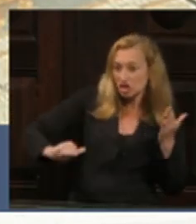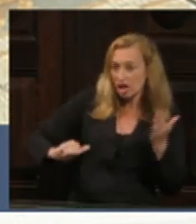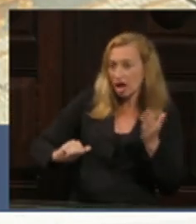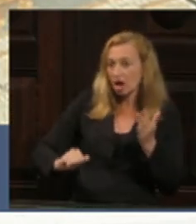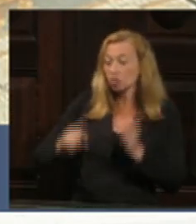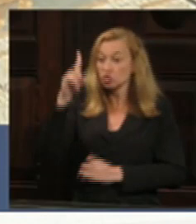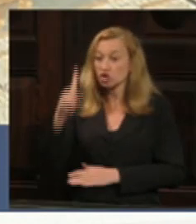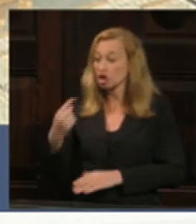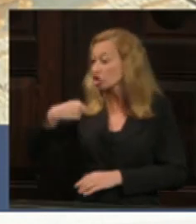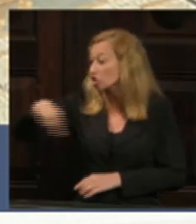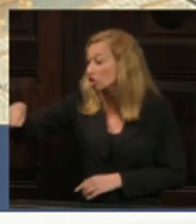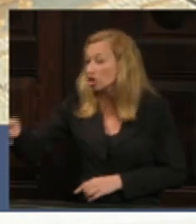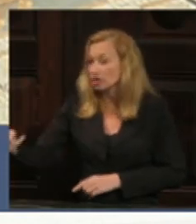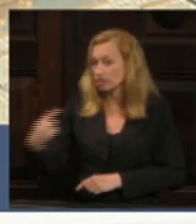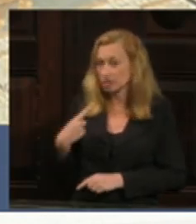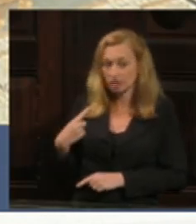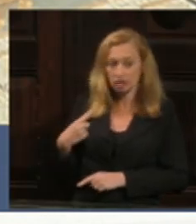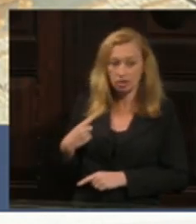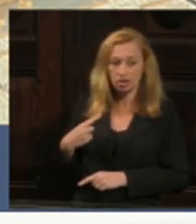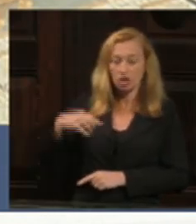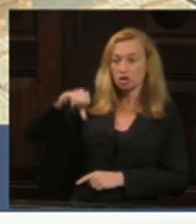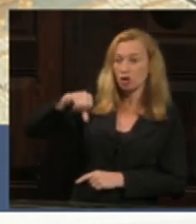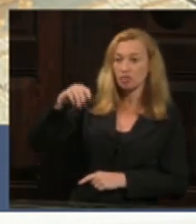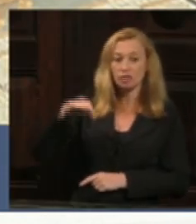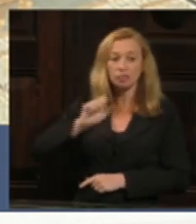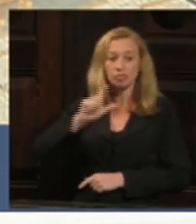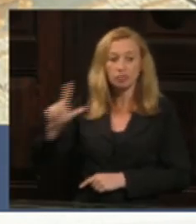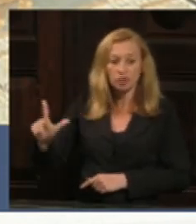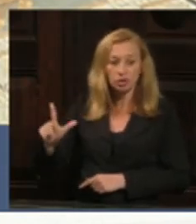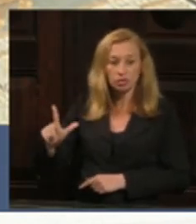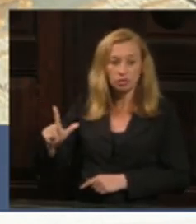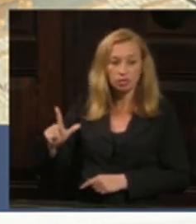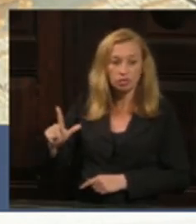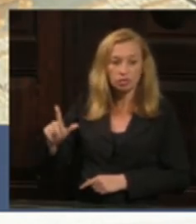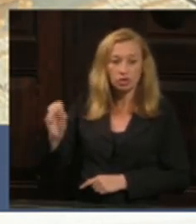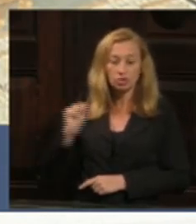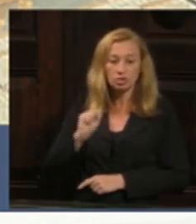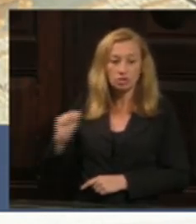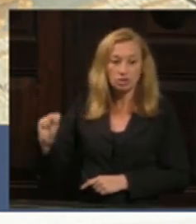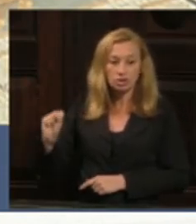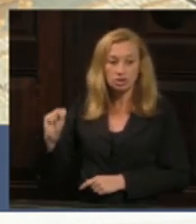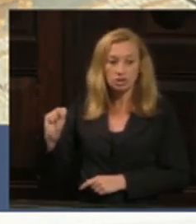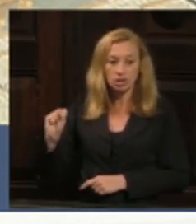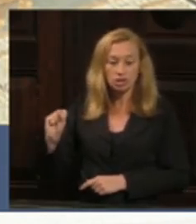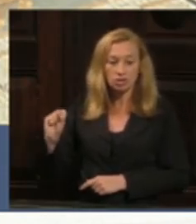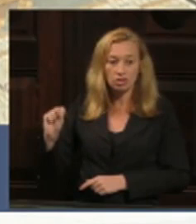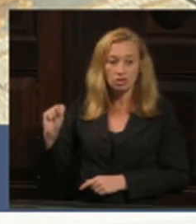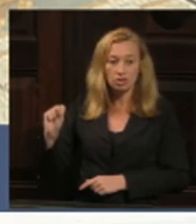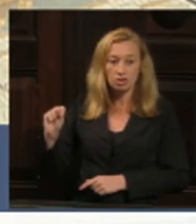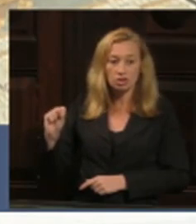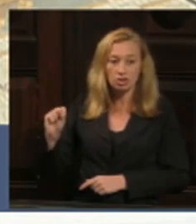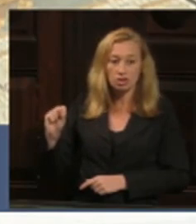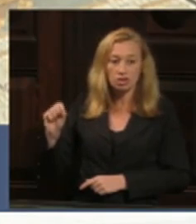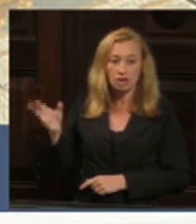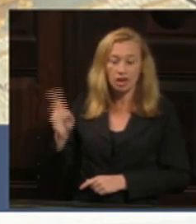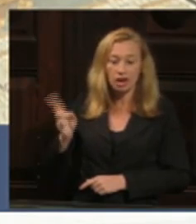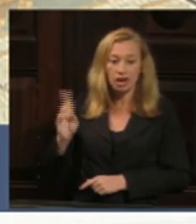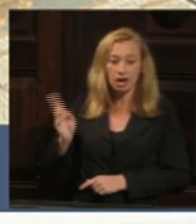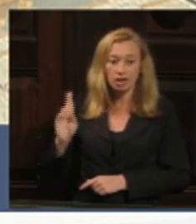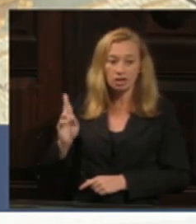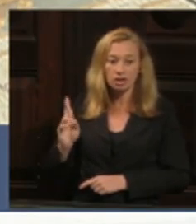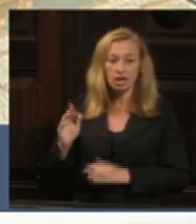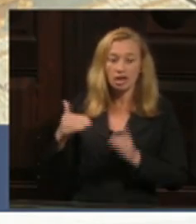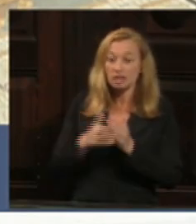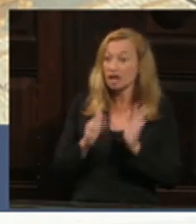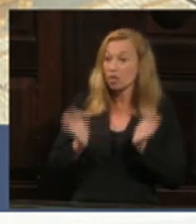Paguei pelo poste, R$ 9.800, e até hoje a Enel não marcou o dia que